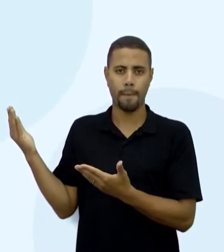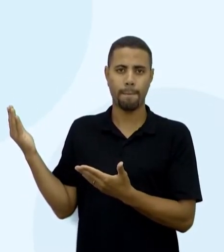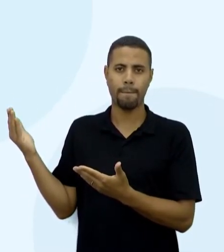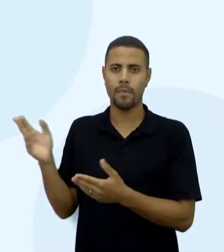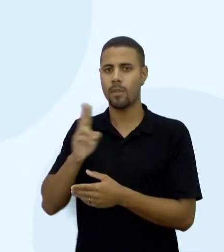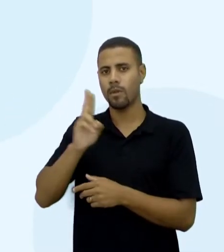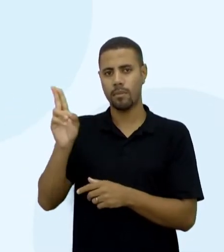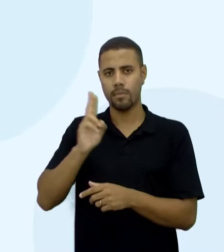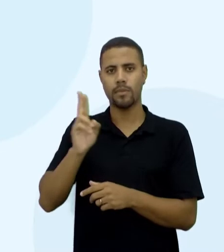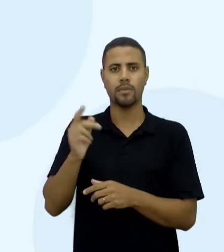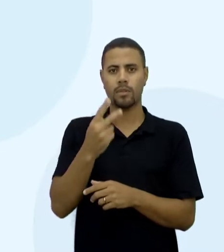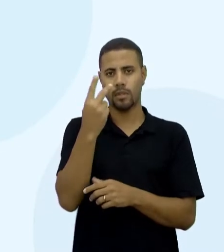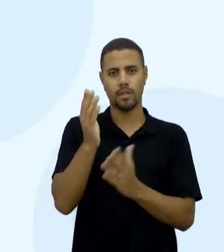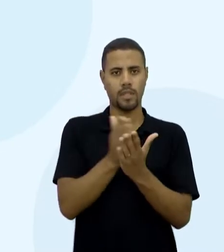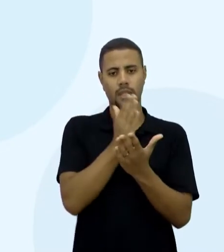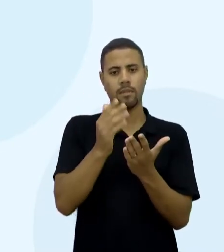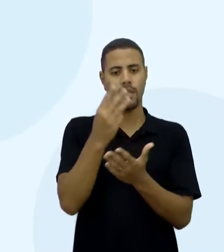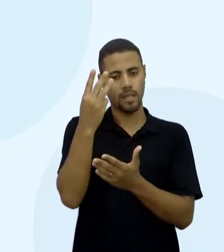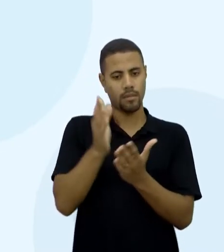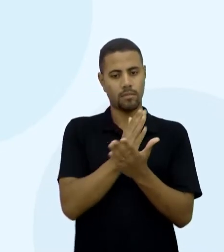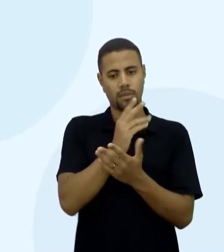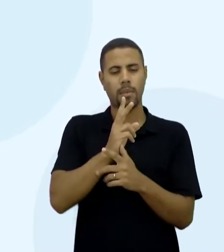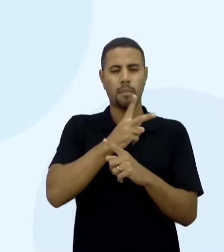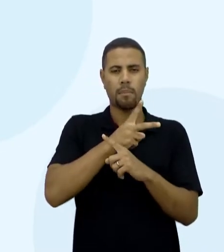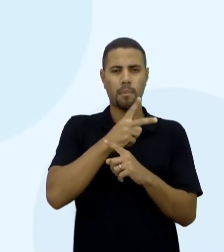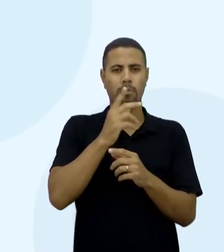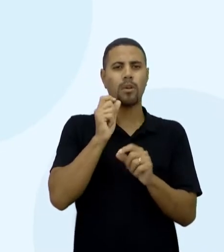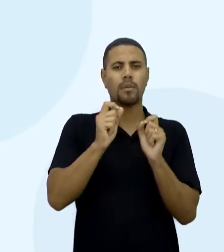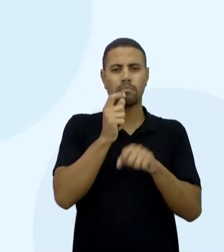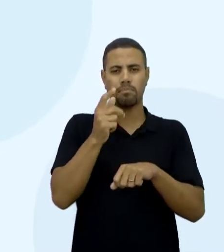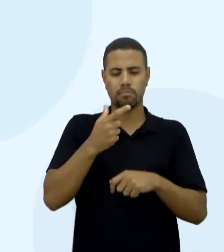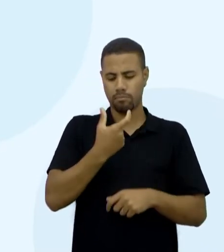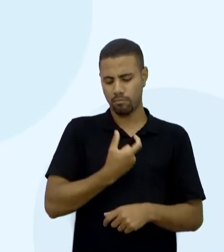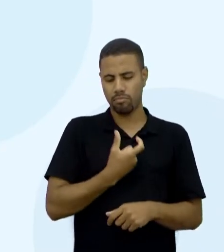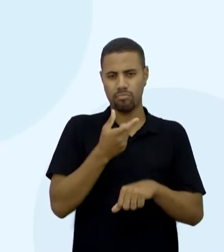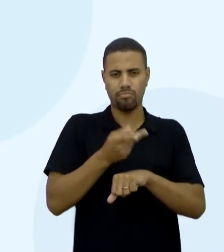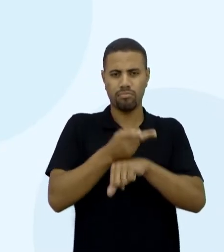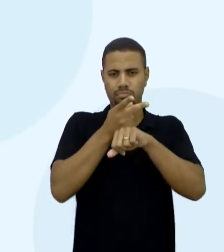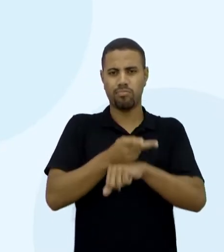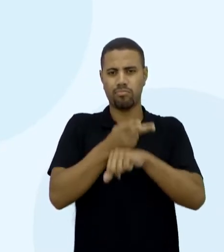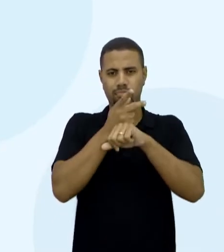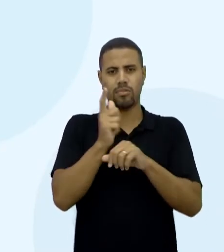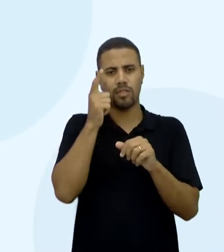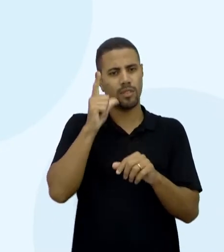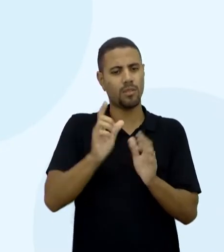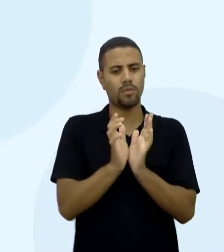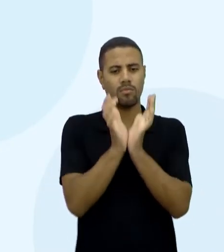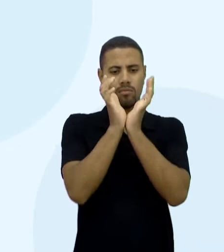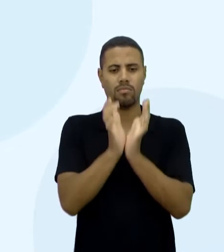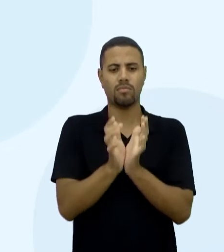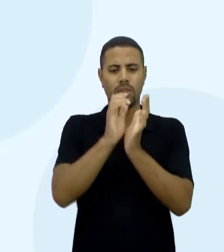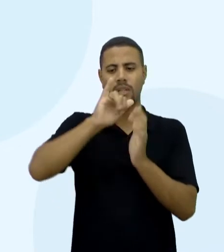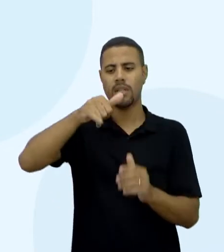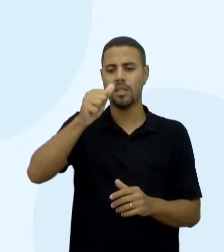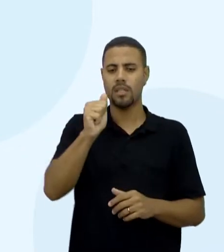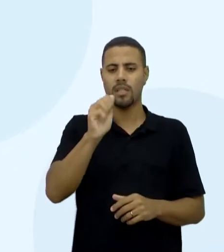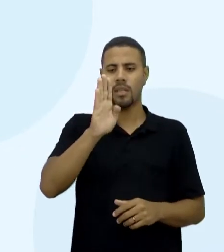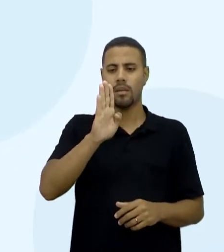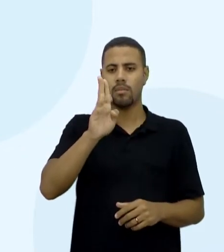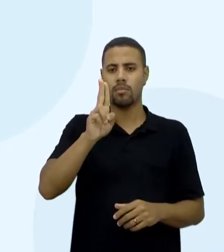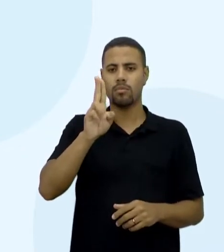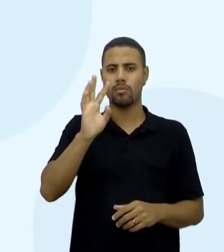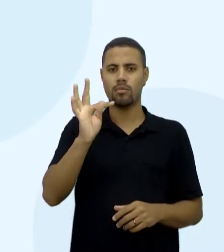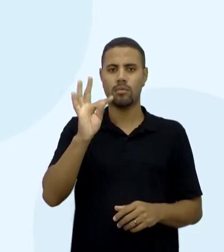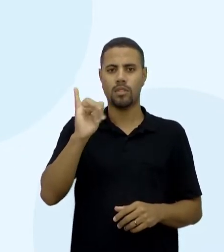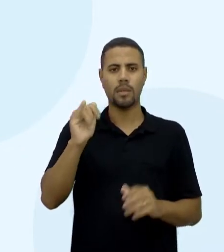Alumbramento. E vencedor de vários prêmios Jabuti. Premiação importante aí